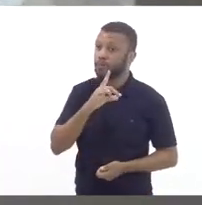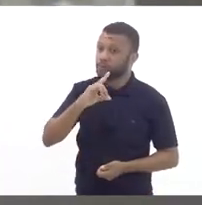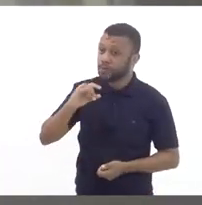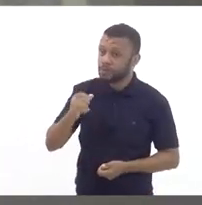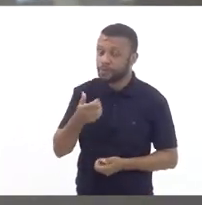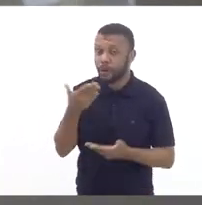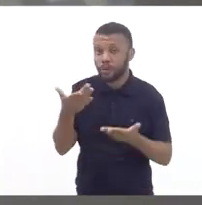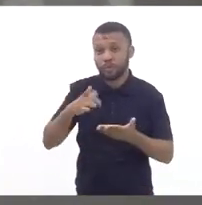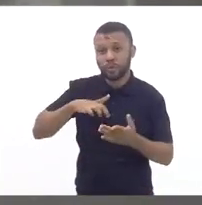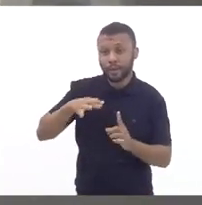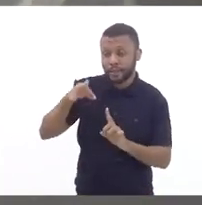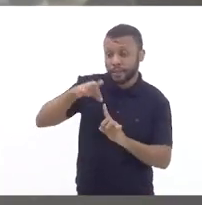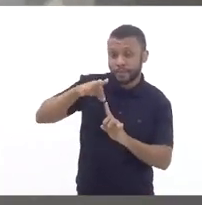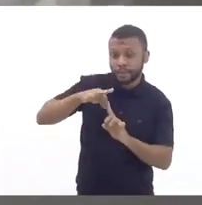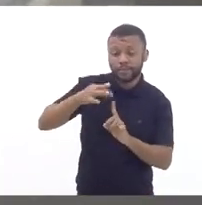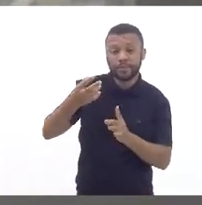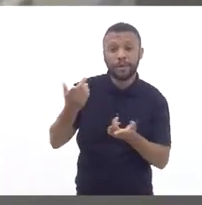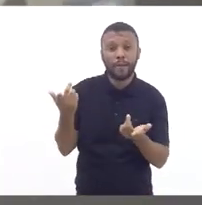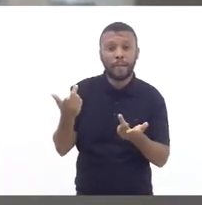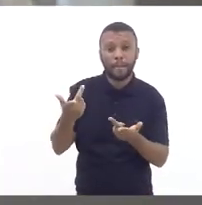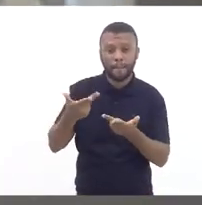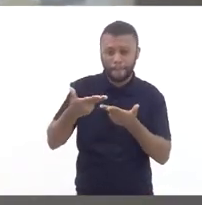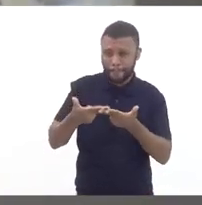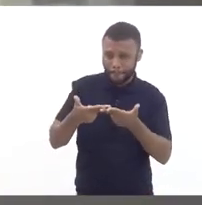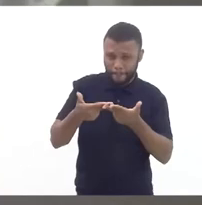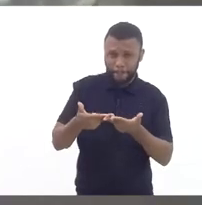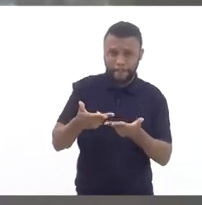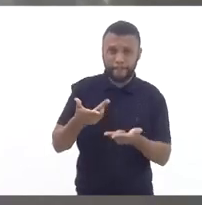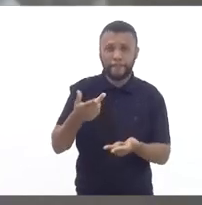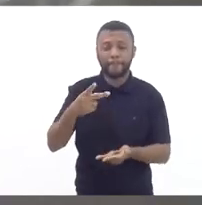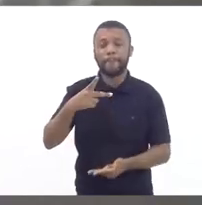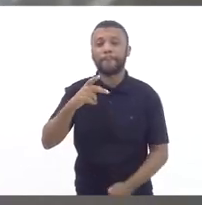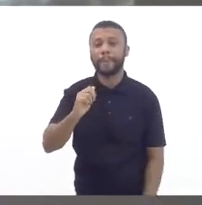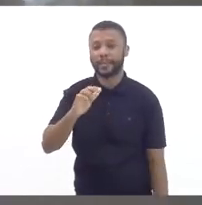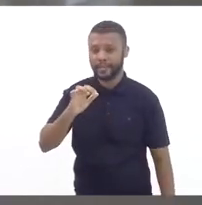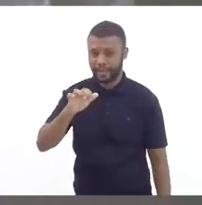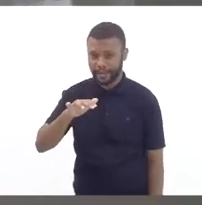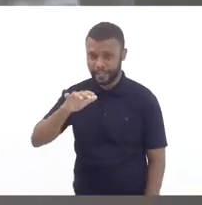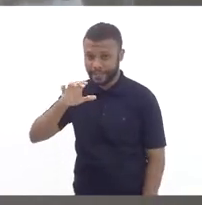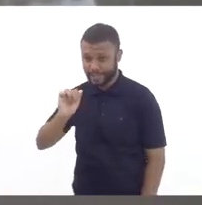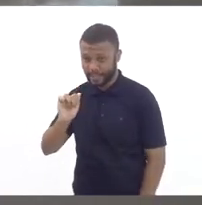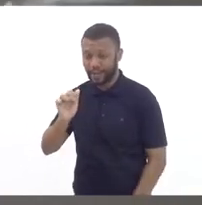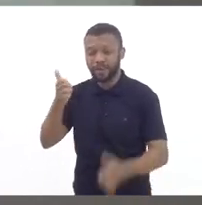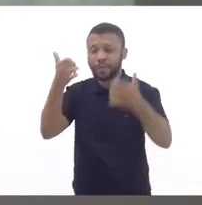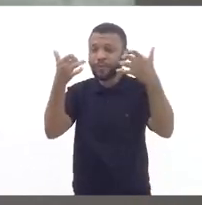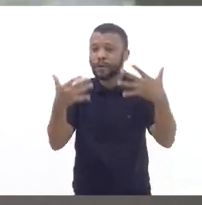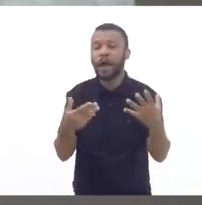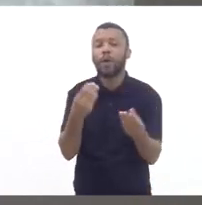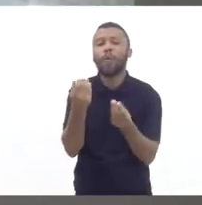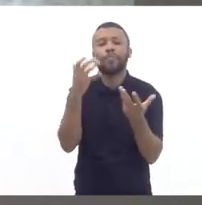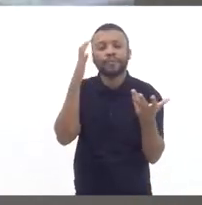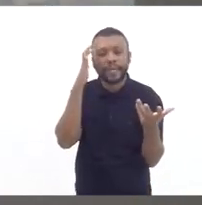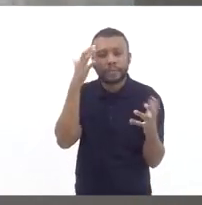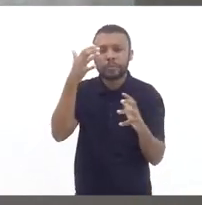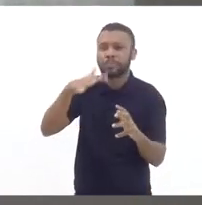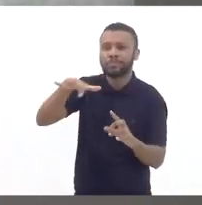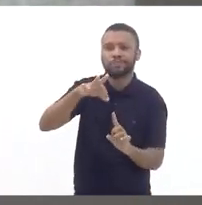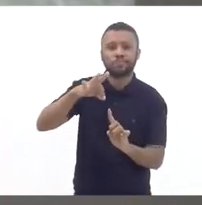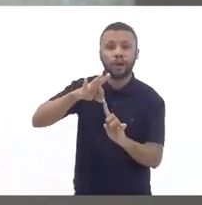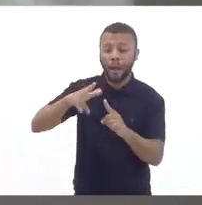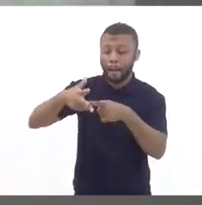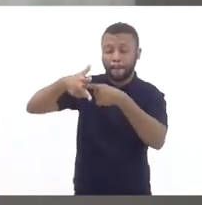encontro aqui na estação de paciência, né? E falar a respeito de como se encontra a estação. Não tem